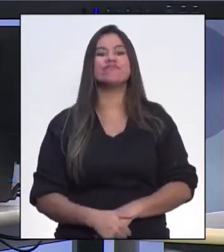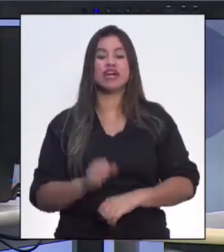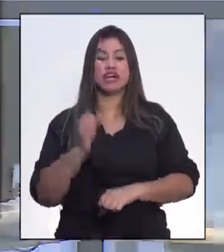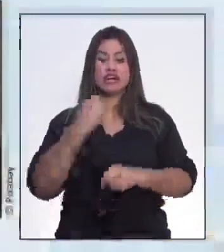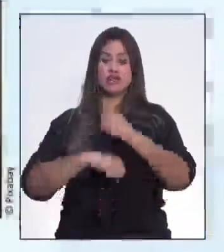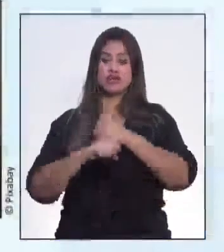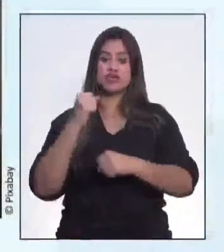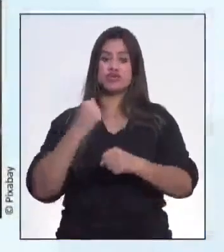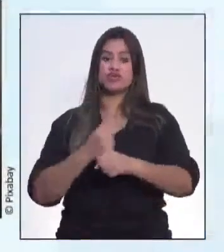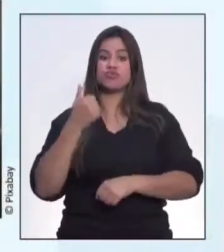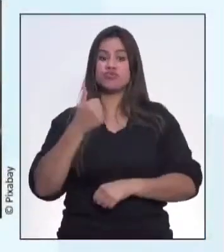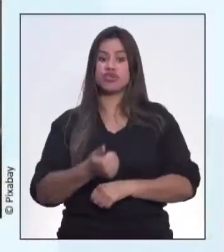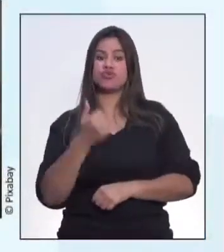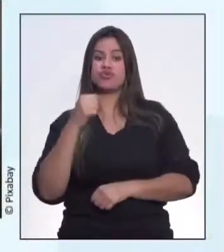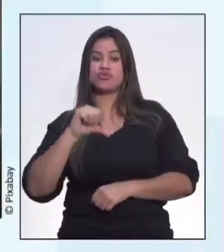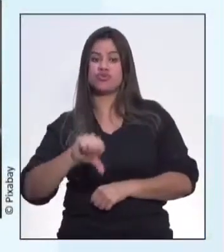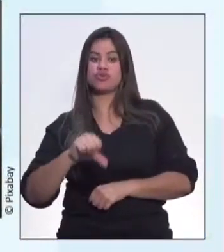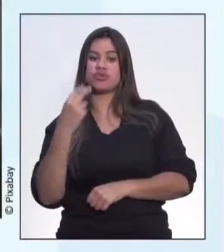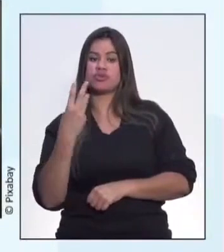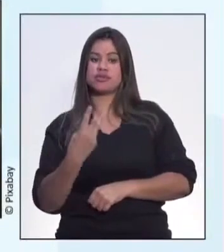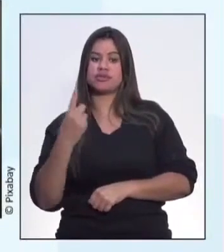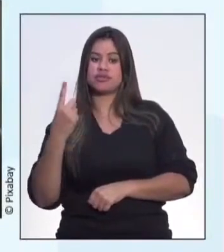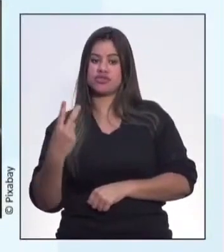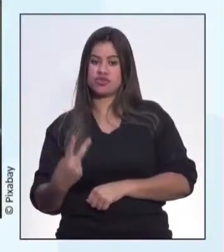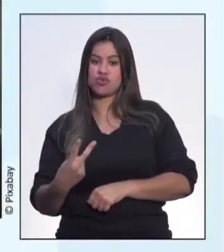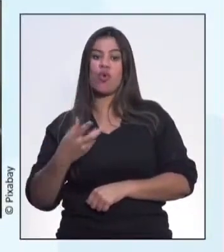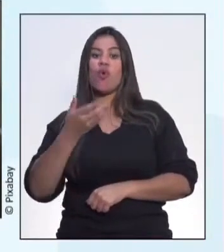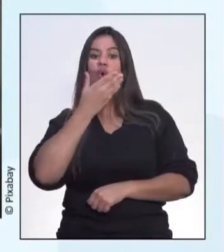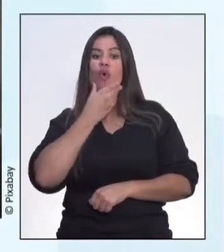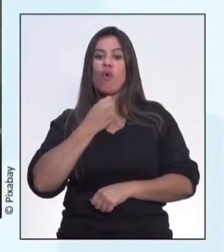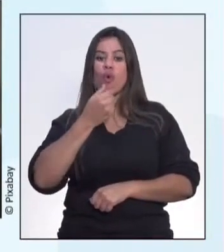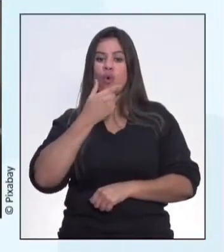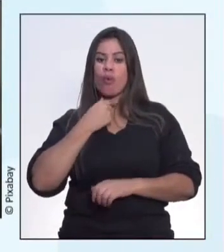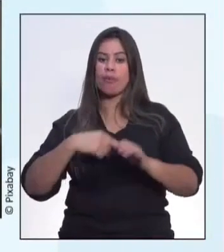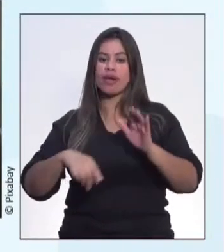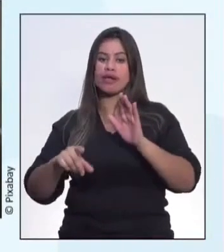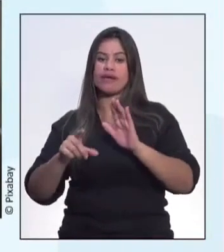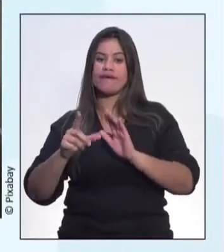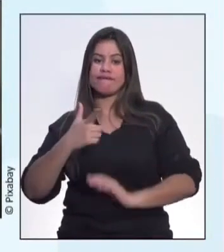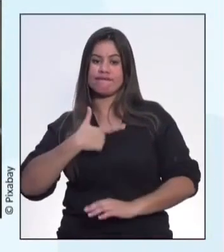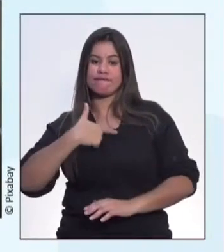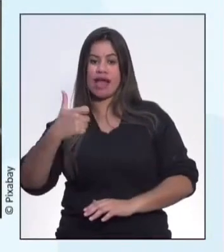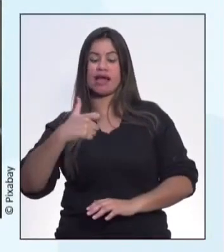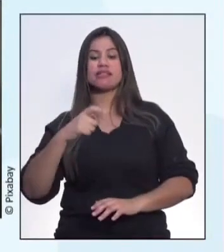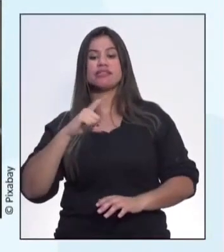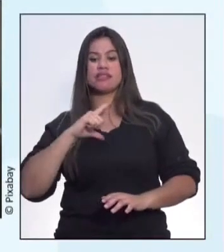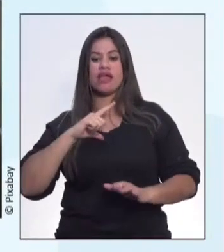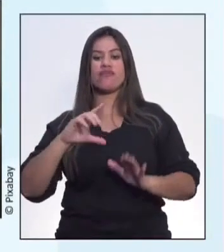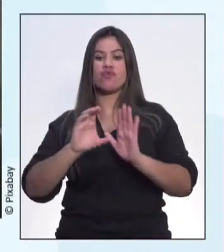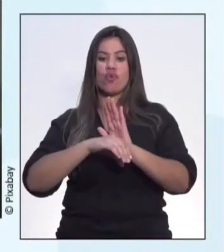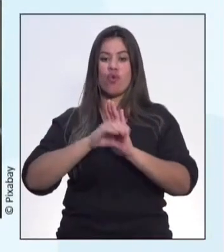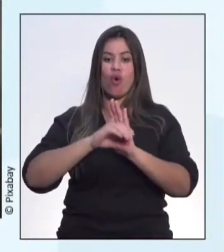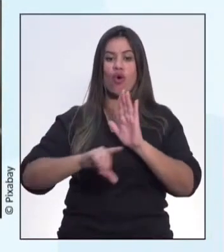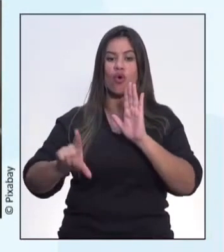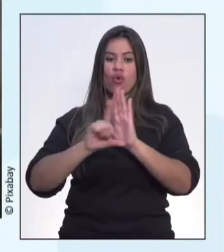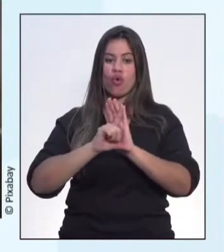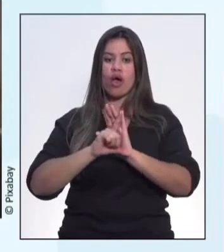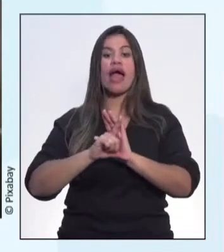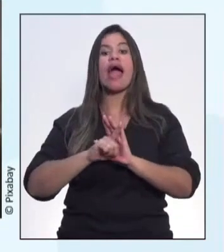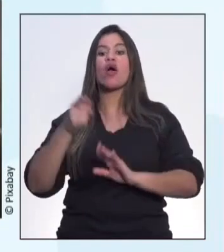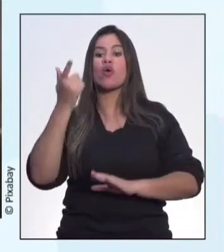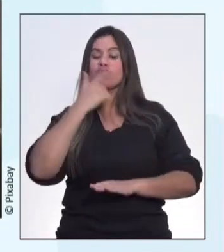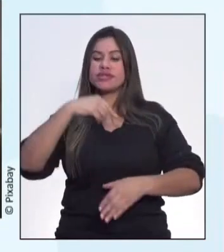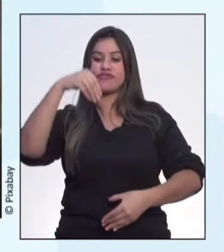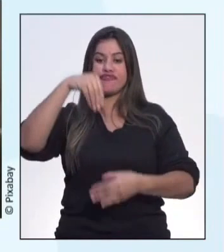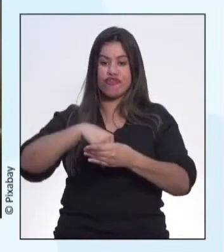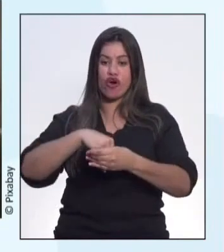1932, nós tivemos a promulgação do Código Eleitoral e que, pela primeira vez, as mulheres tiveram direito ao voto.